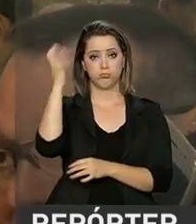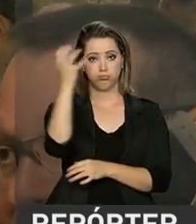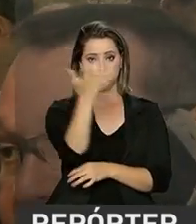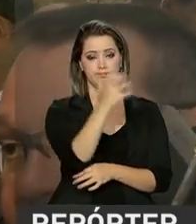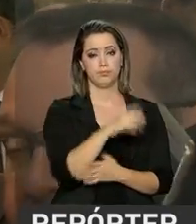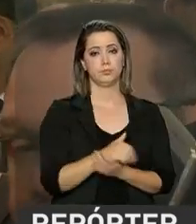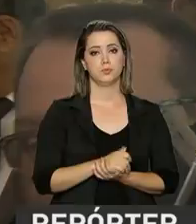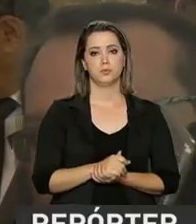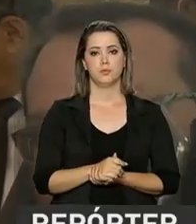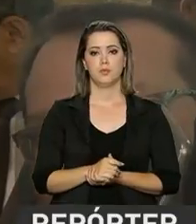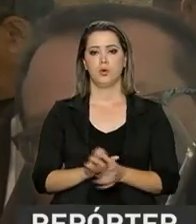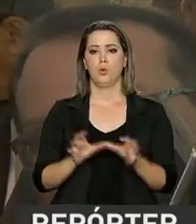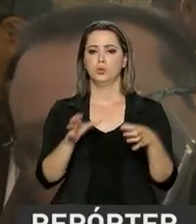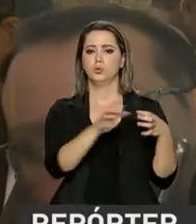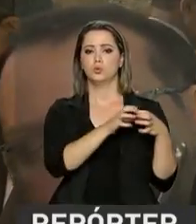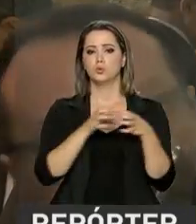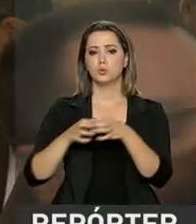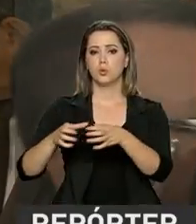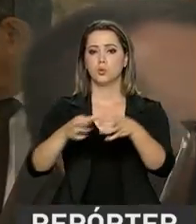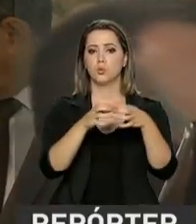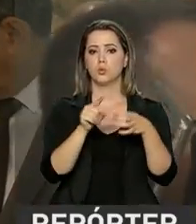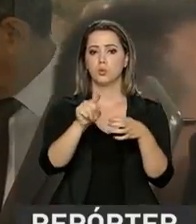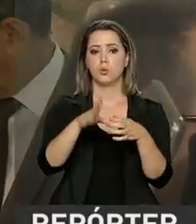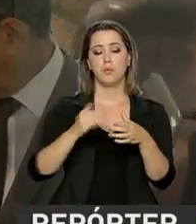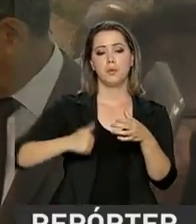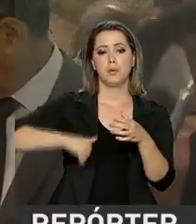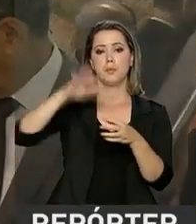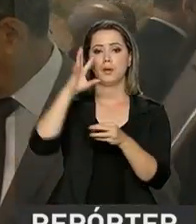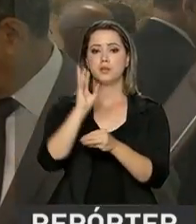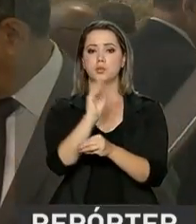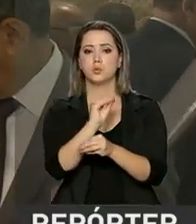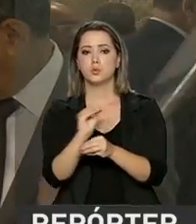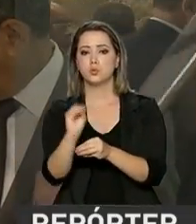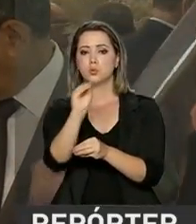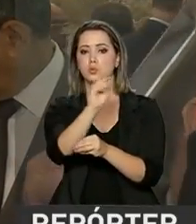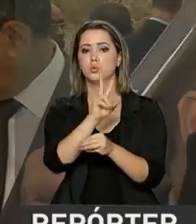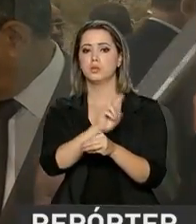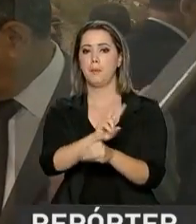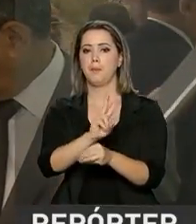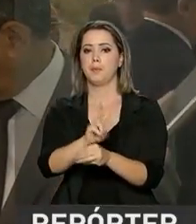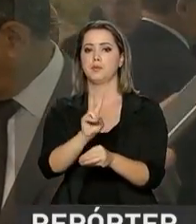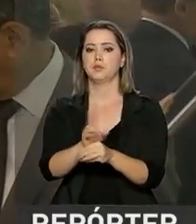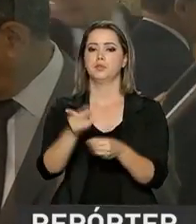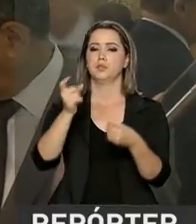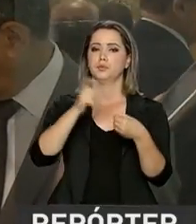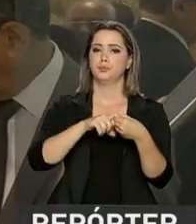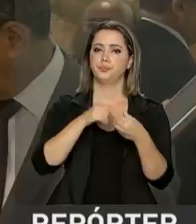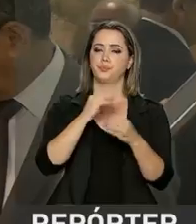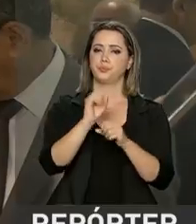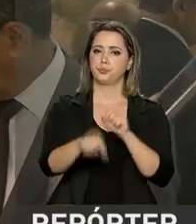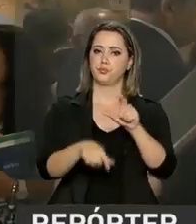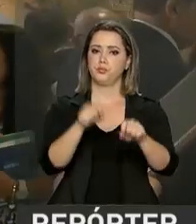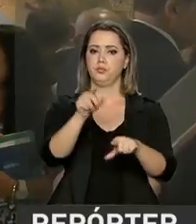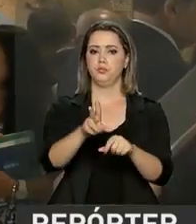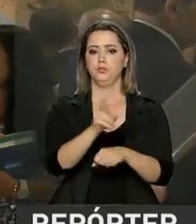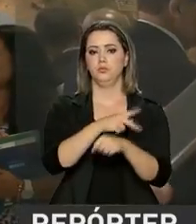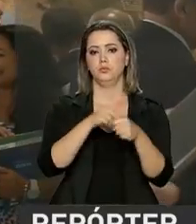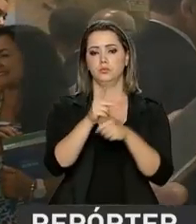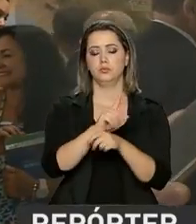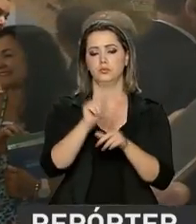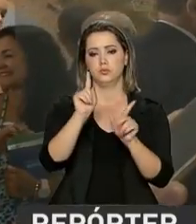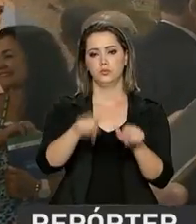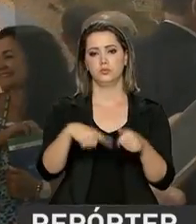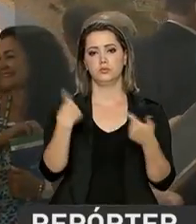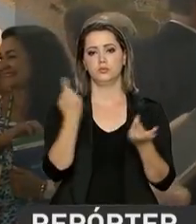individualmente né As instituições que mais preservam protegem e recuperam o meio ambiente no país e por fim